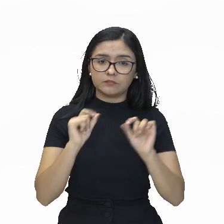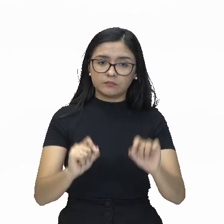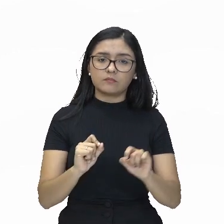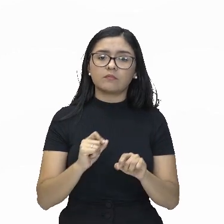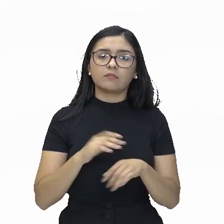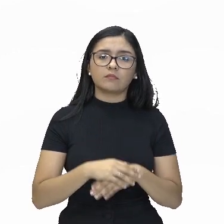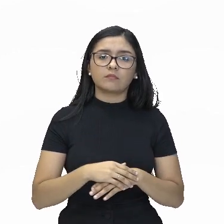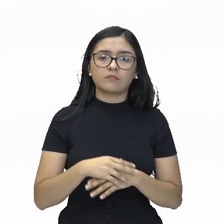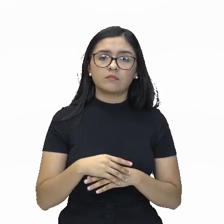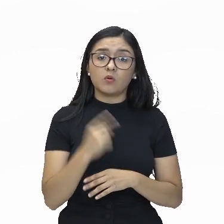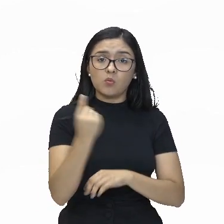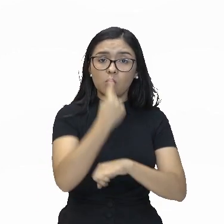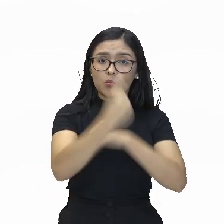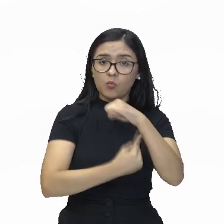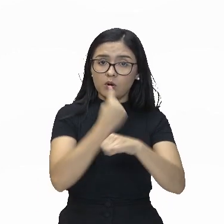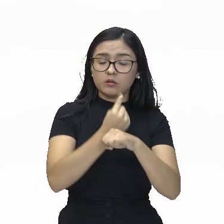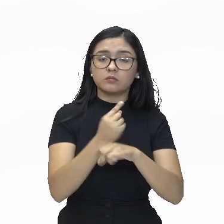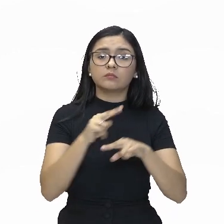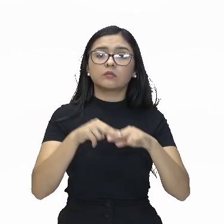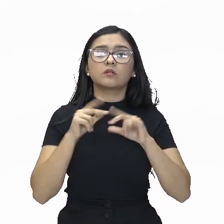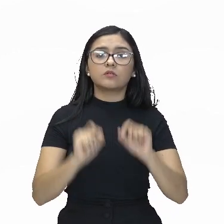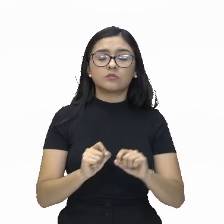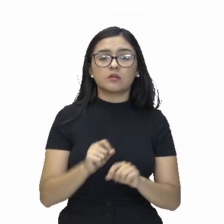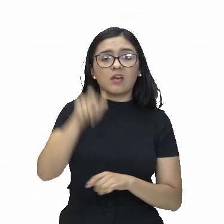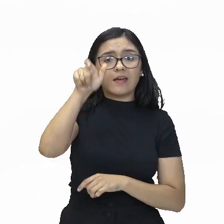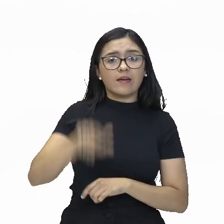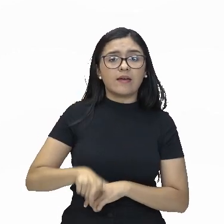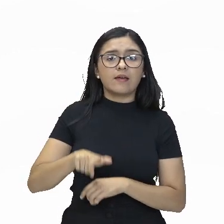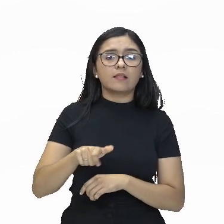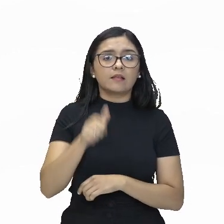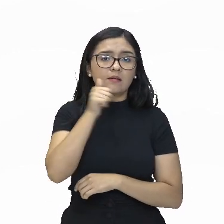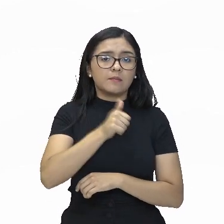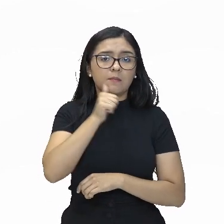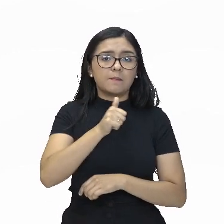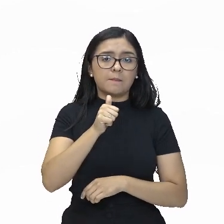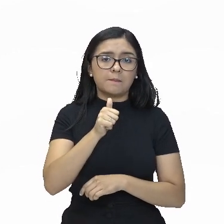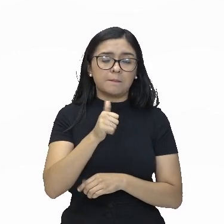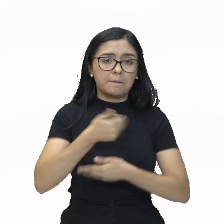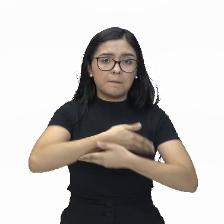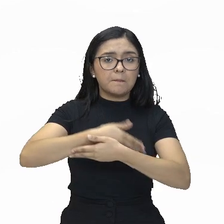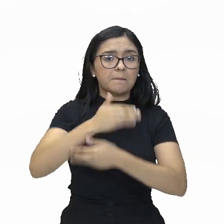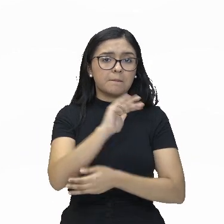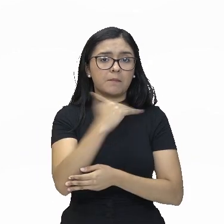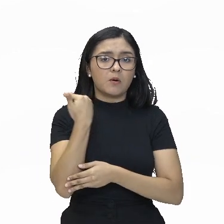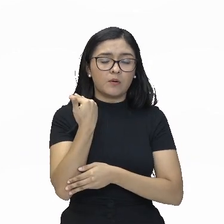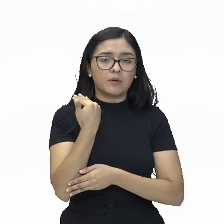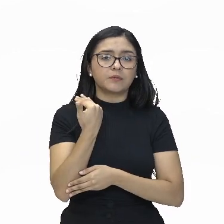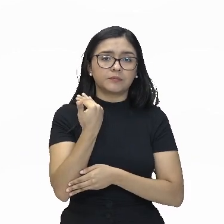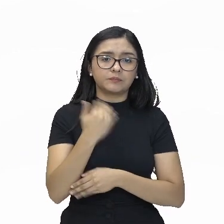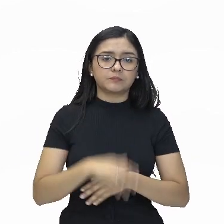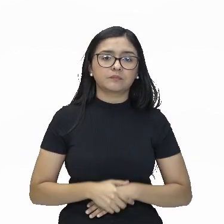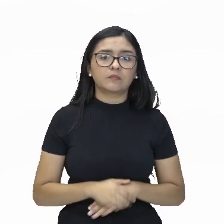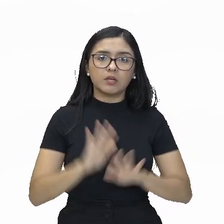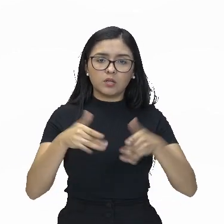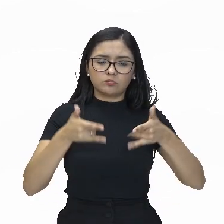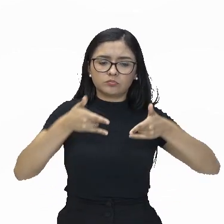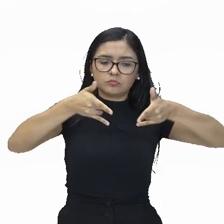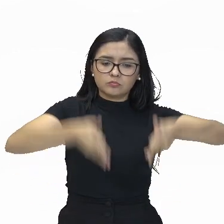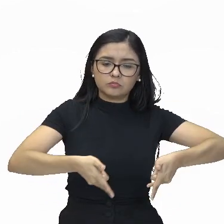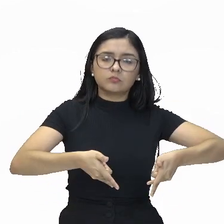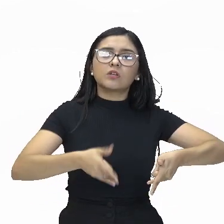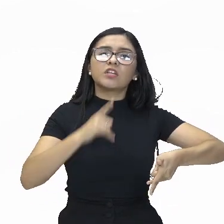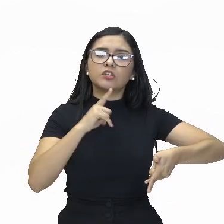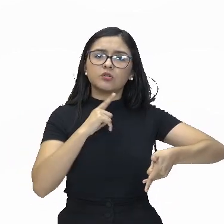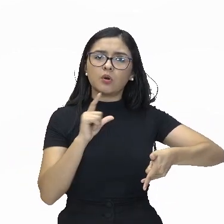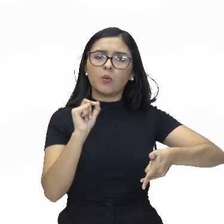durado apenas um ano, quando morreu inexplicavelmente. Do túmulo de Mani brotou